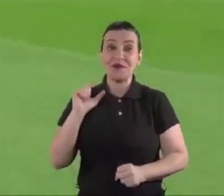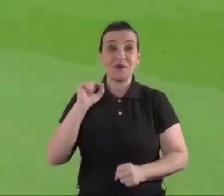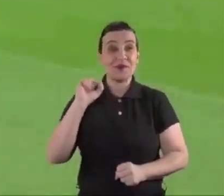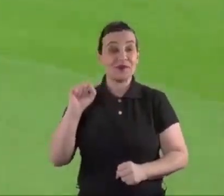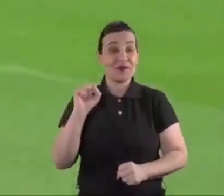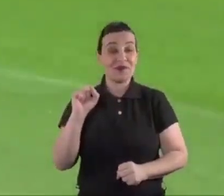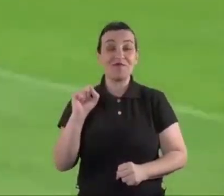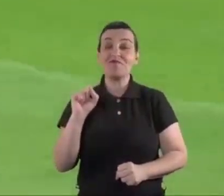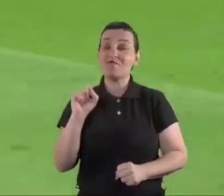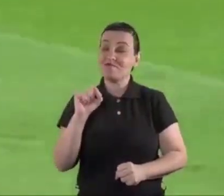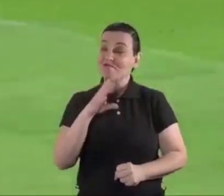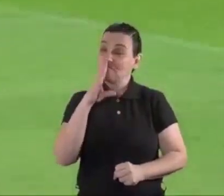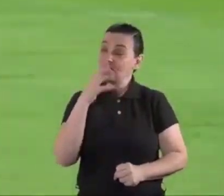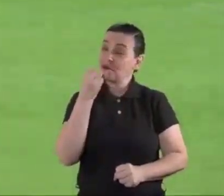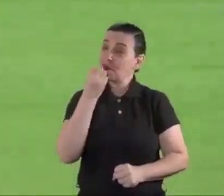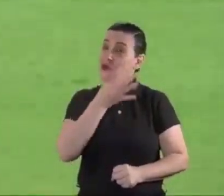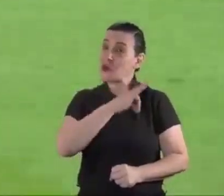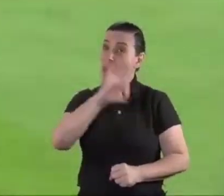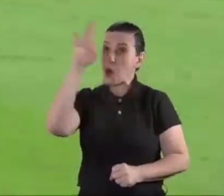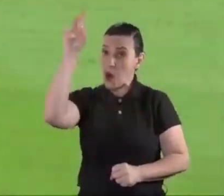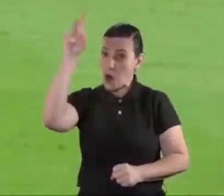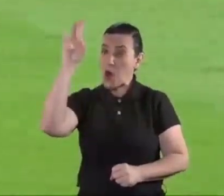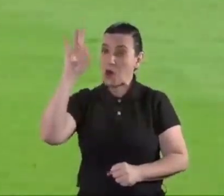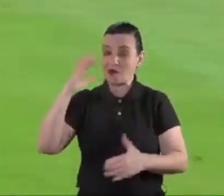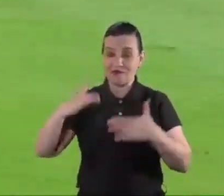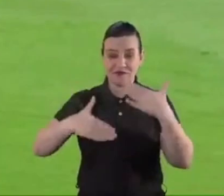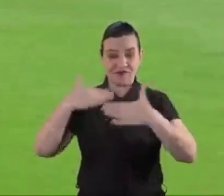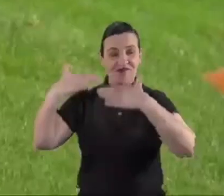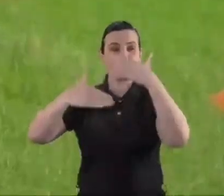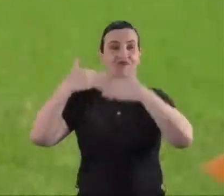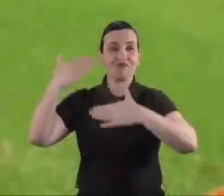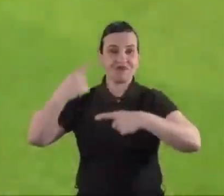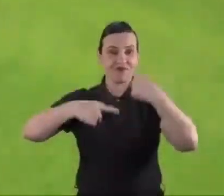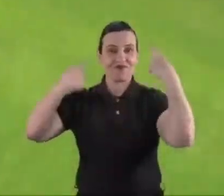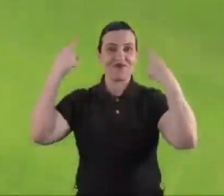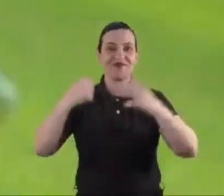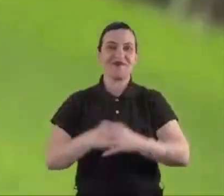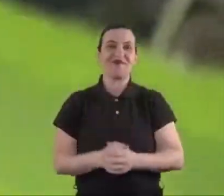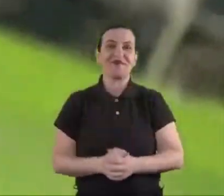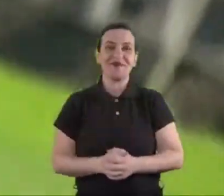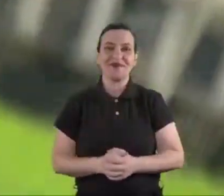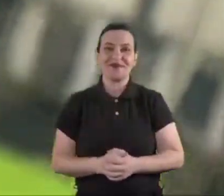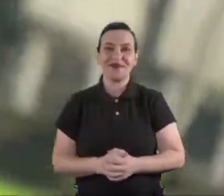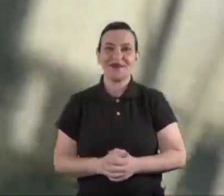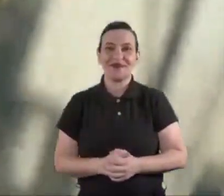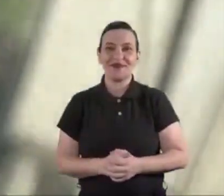resultado muito bom no rendimento dos atletas.